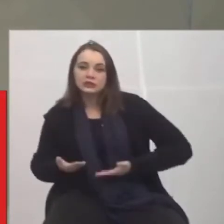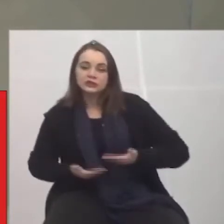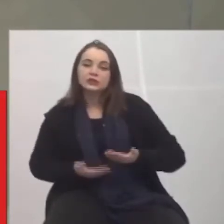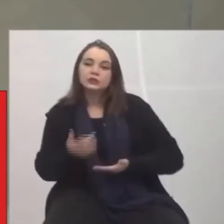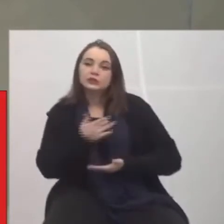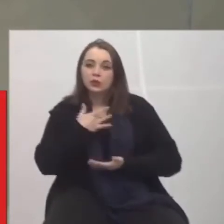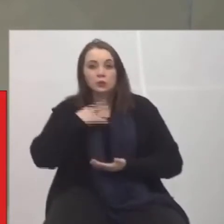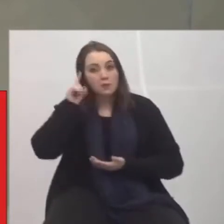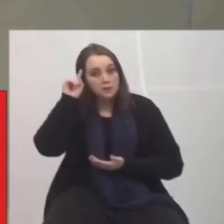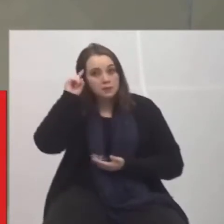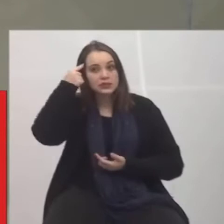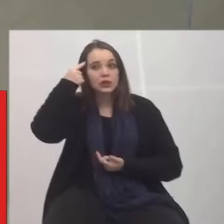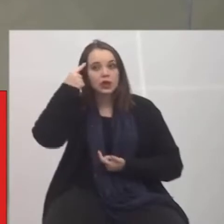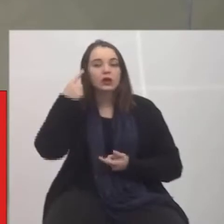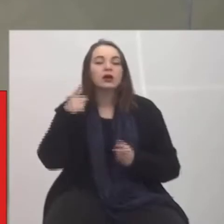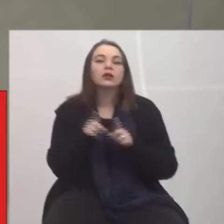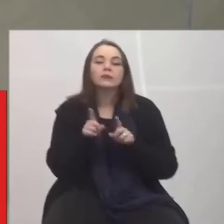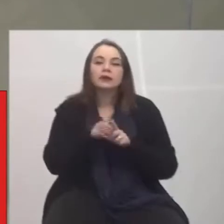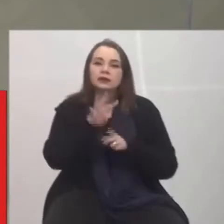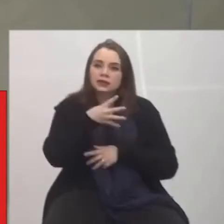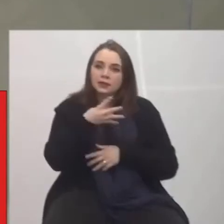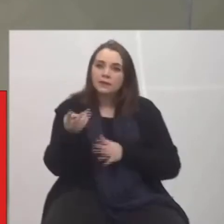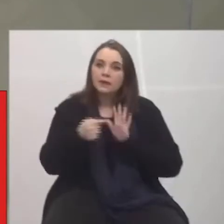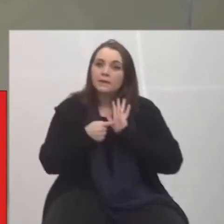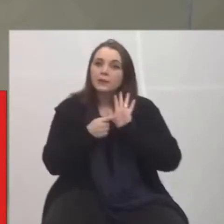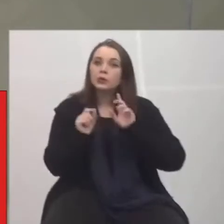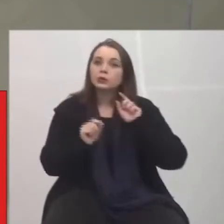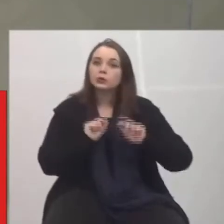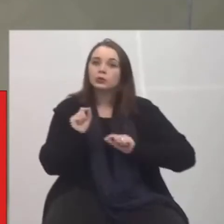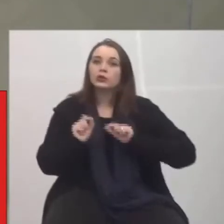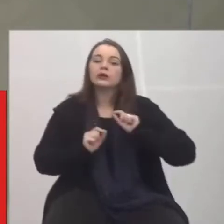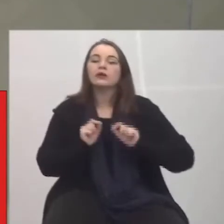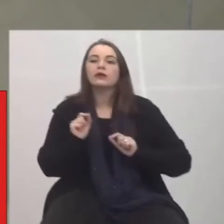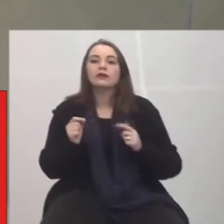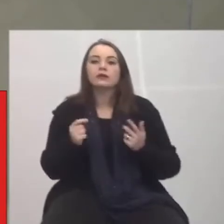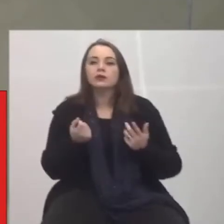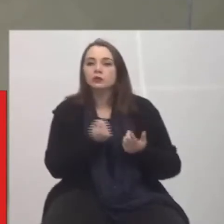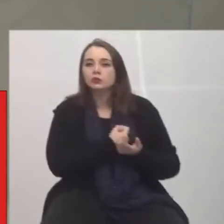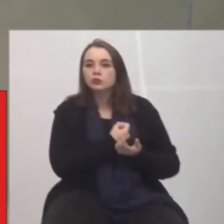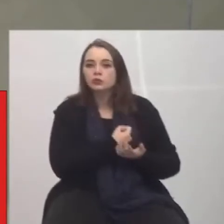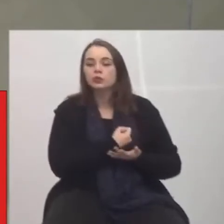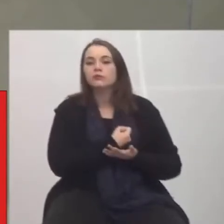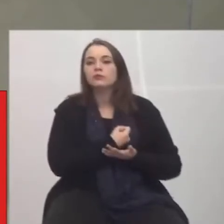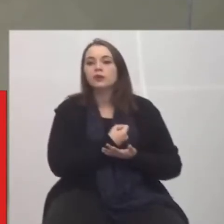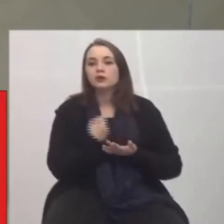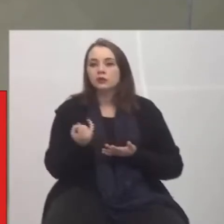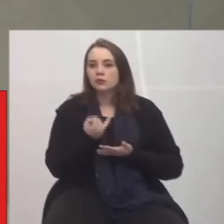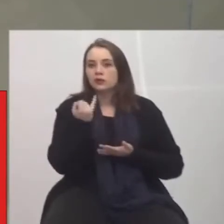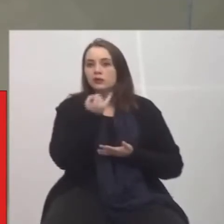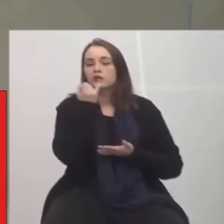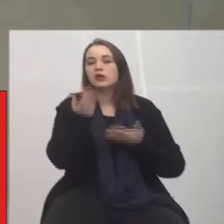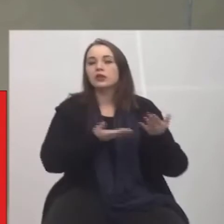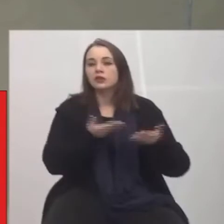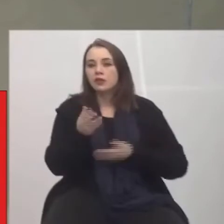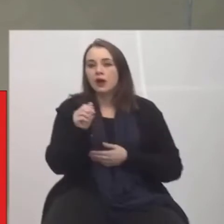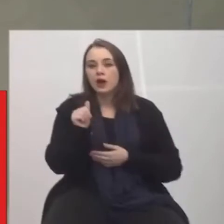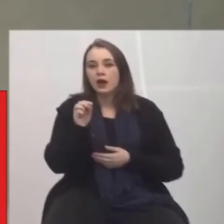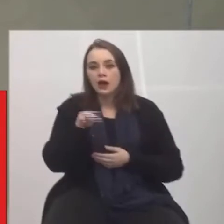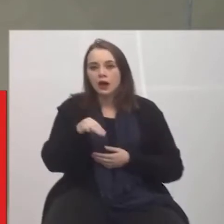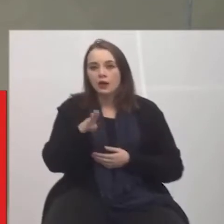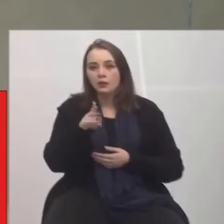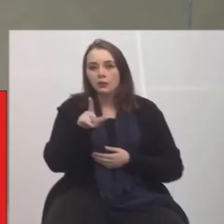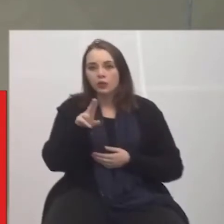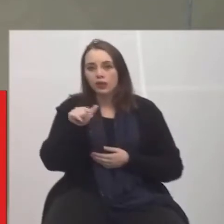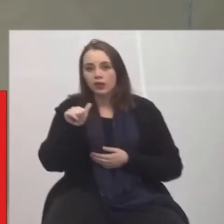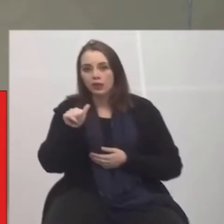saúde mental. Essa tabela nos traz um número bem expressivo de atendimento ambulatorial, né, pelo